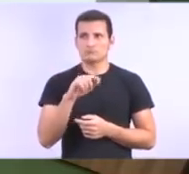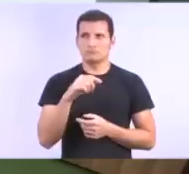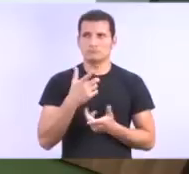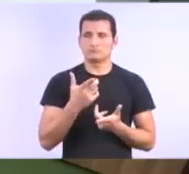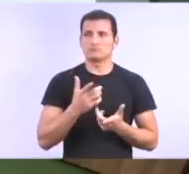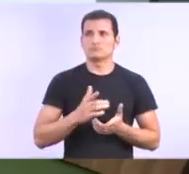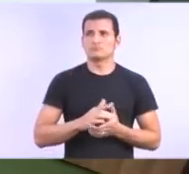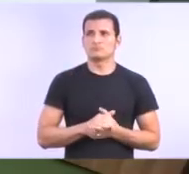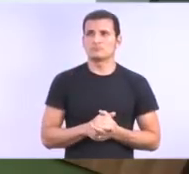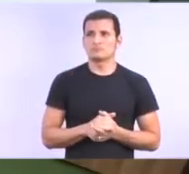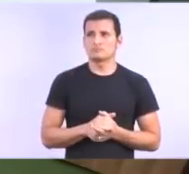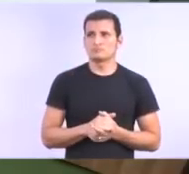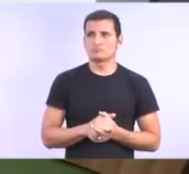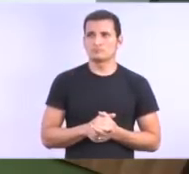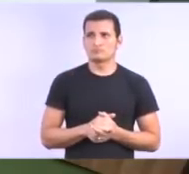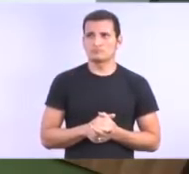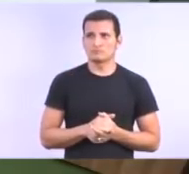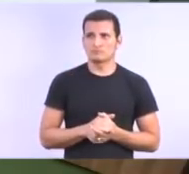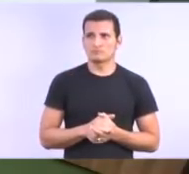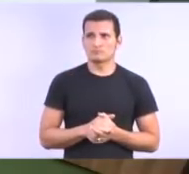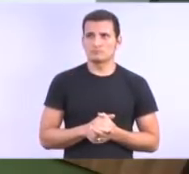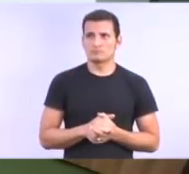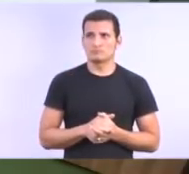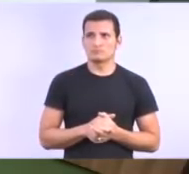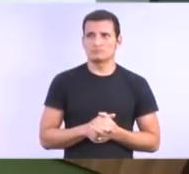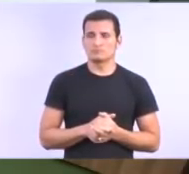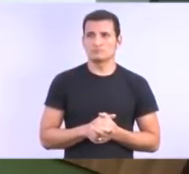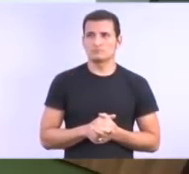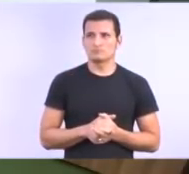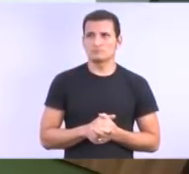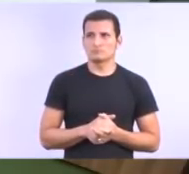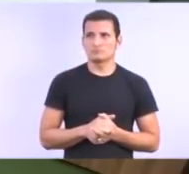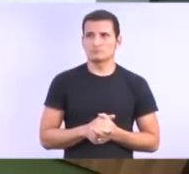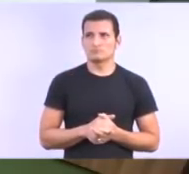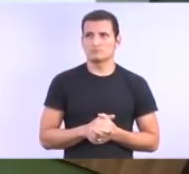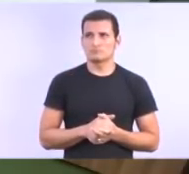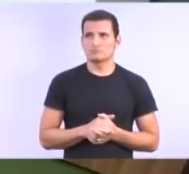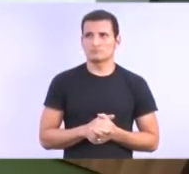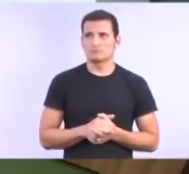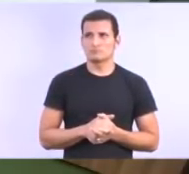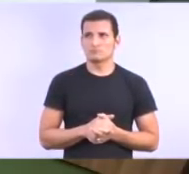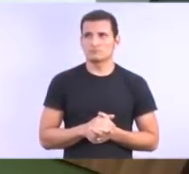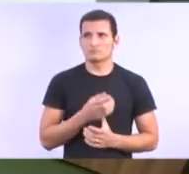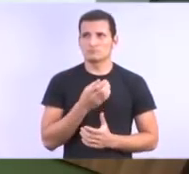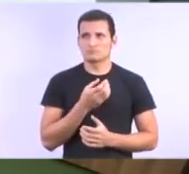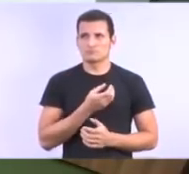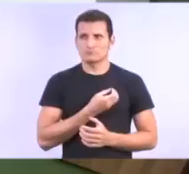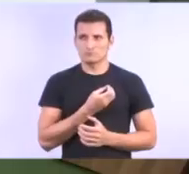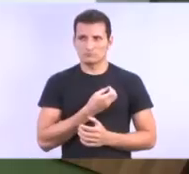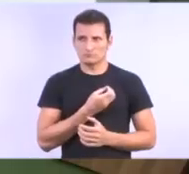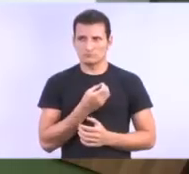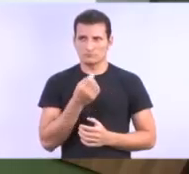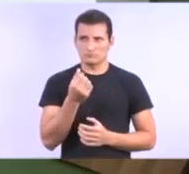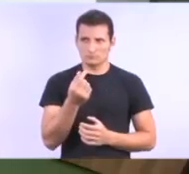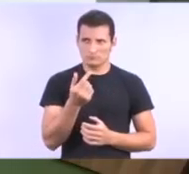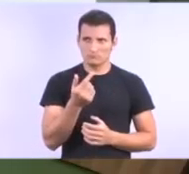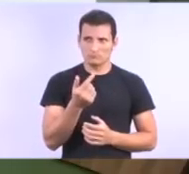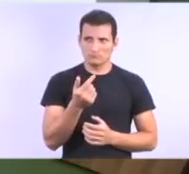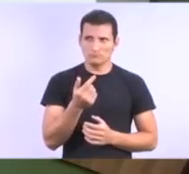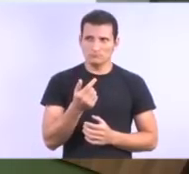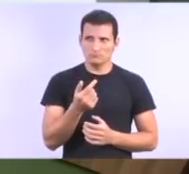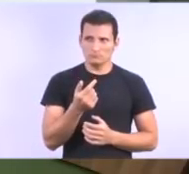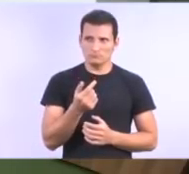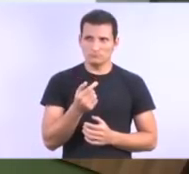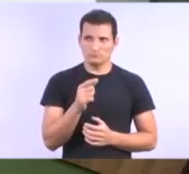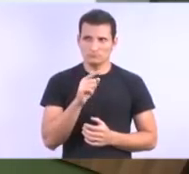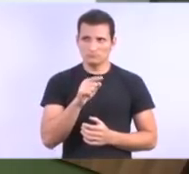void set valor, tá? No valor, o valor é um double, e esse valor a